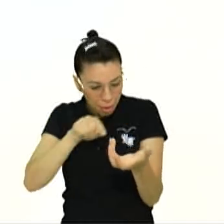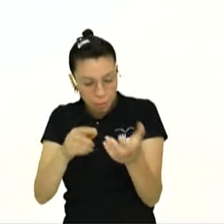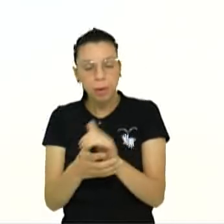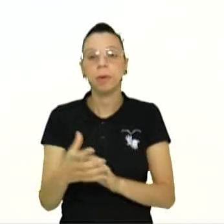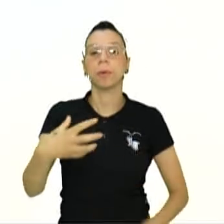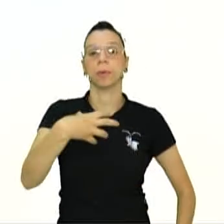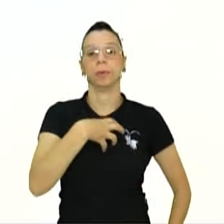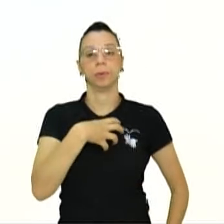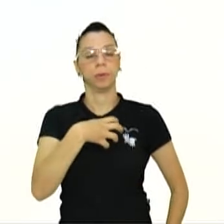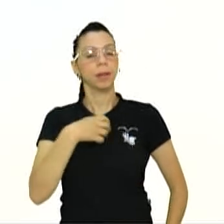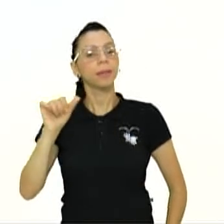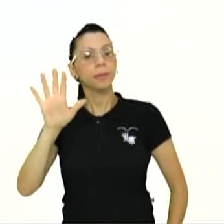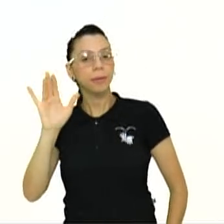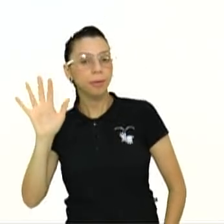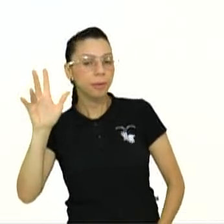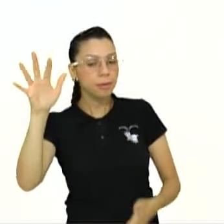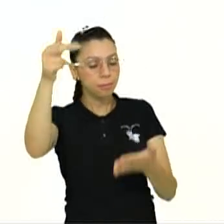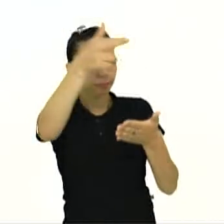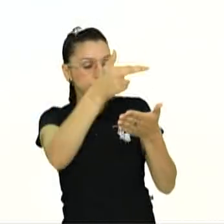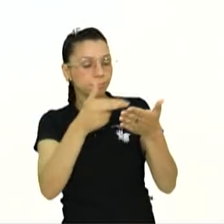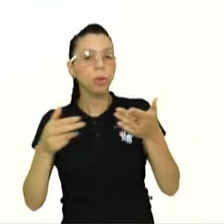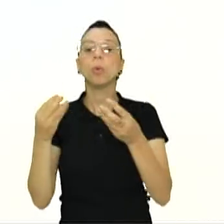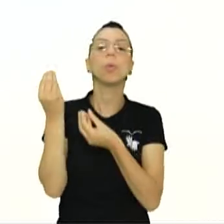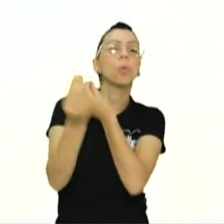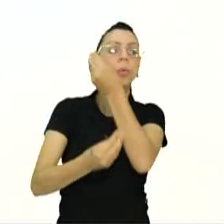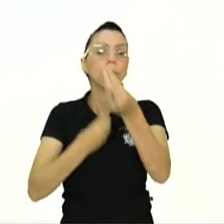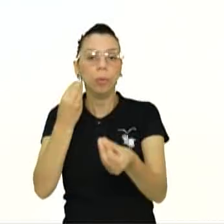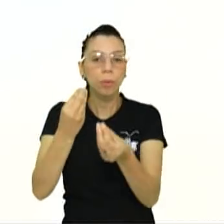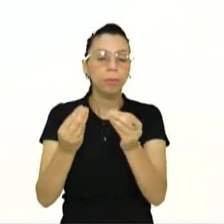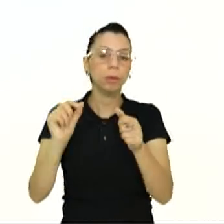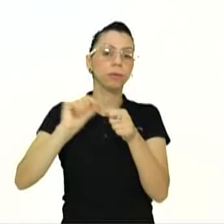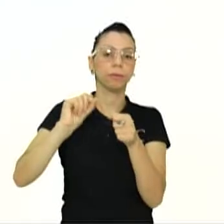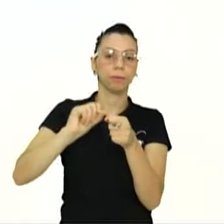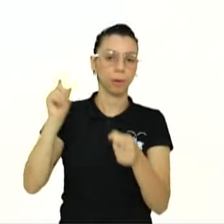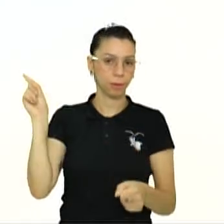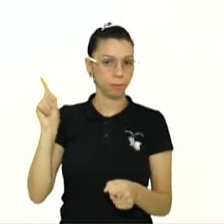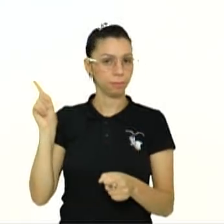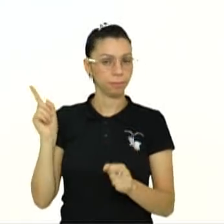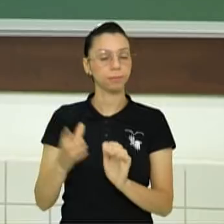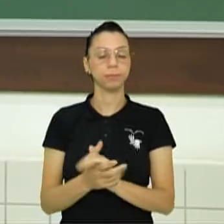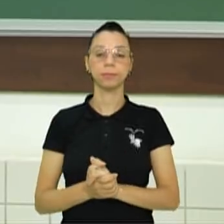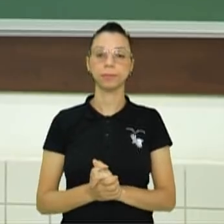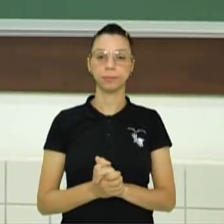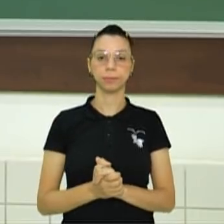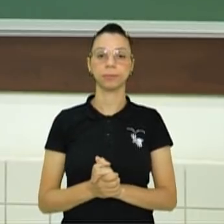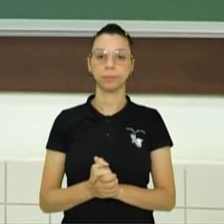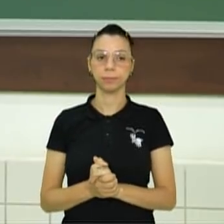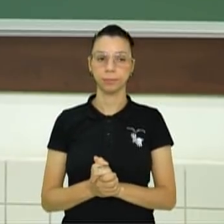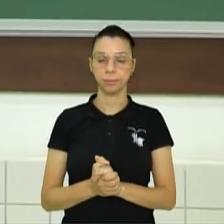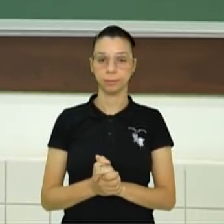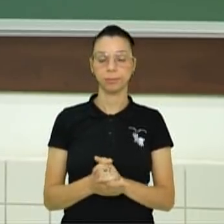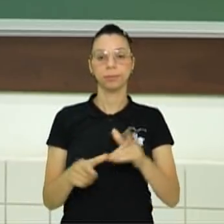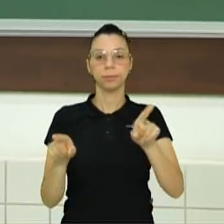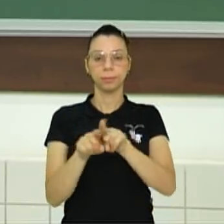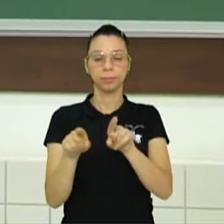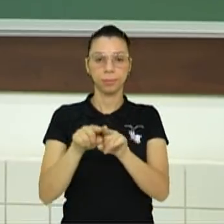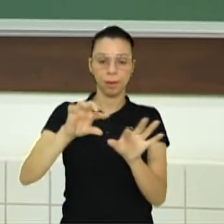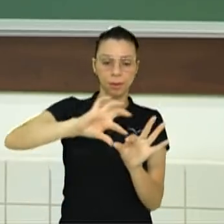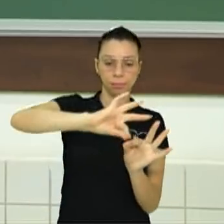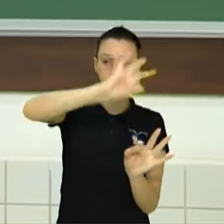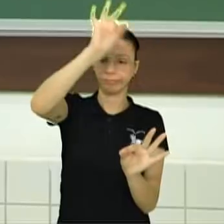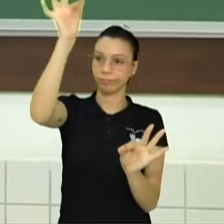artesanal, feita à mão. Como que elas são confeccionadas? Elas são feitas através daquelas varinhas de